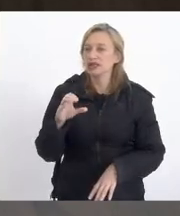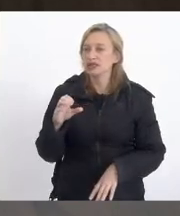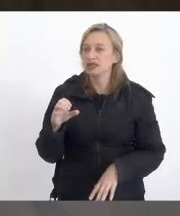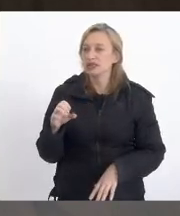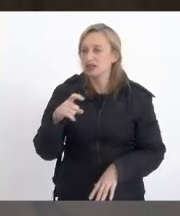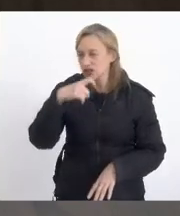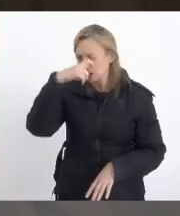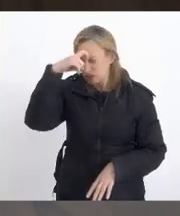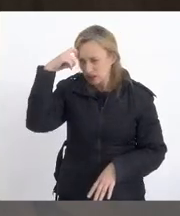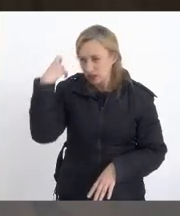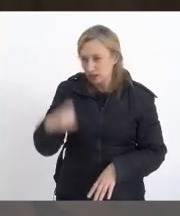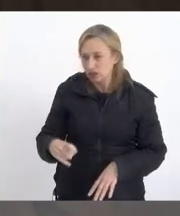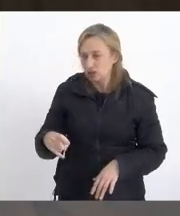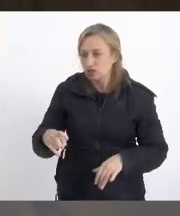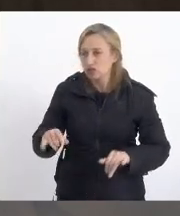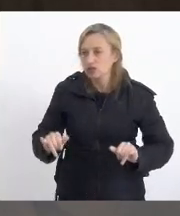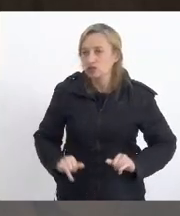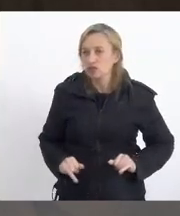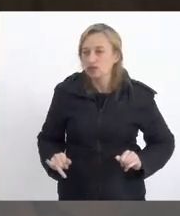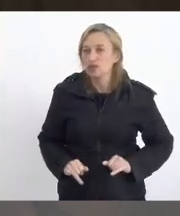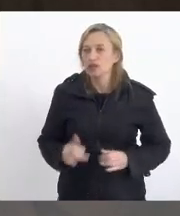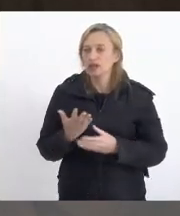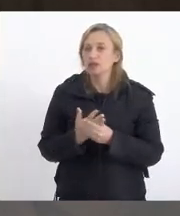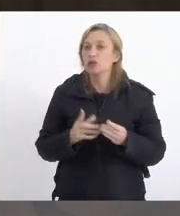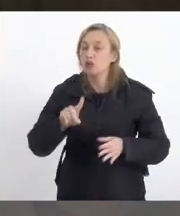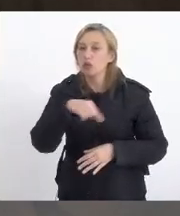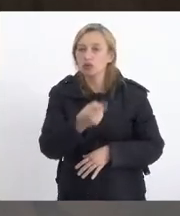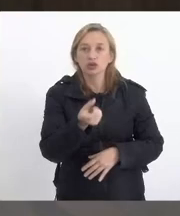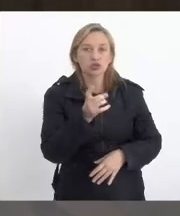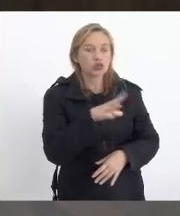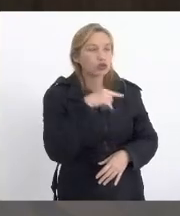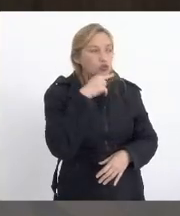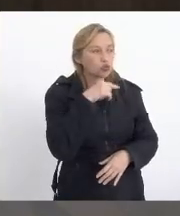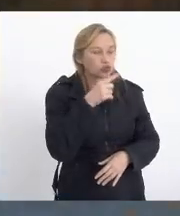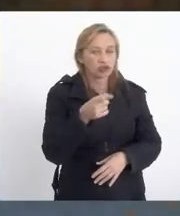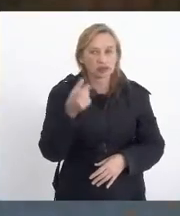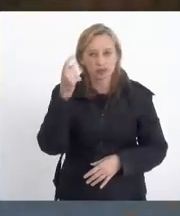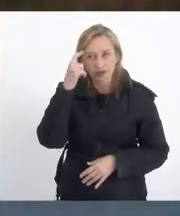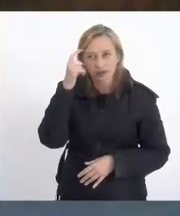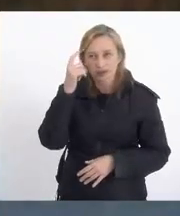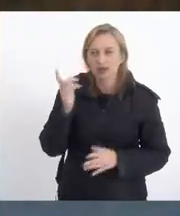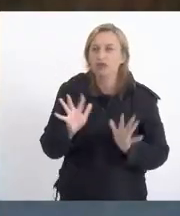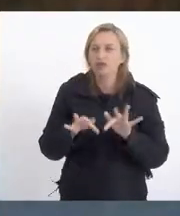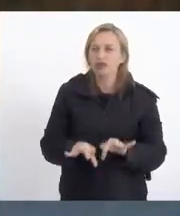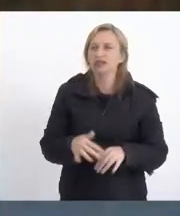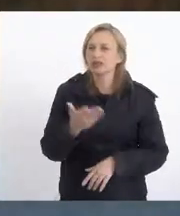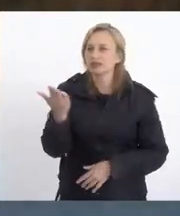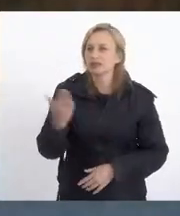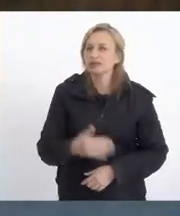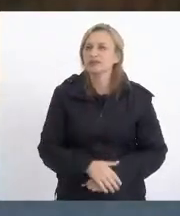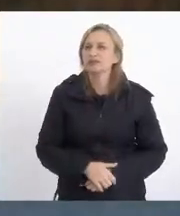têm um pouco mais de dúvidas na cabeça. Obrigado, presidente. Para encerrar, por favor. Obrigado.